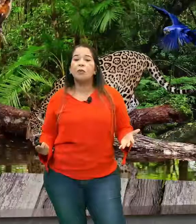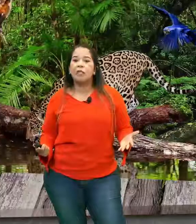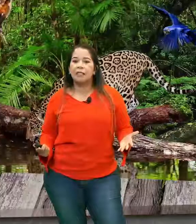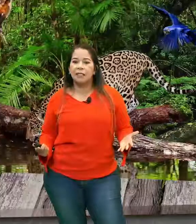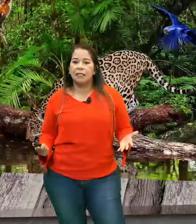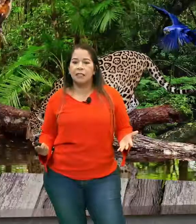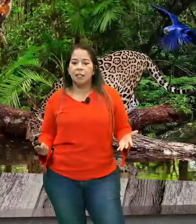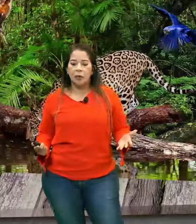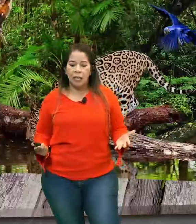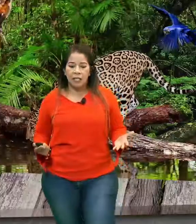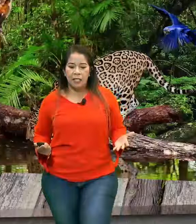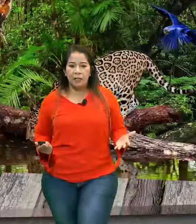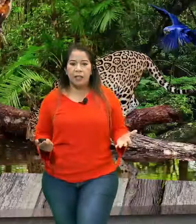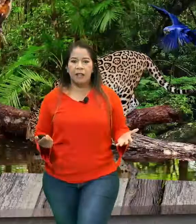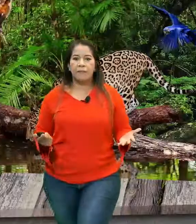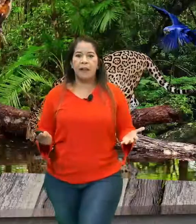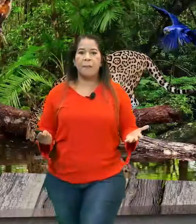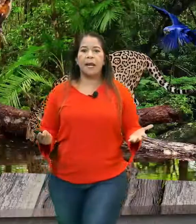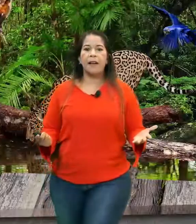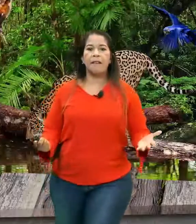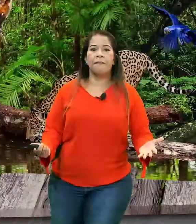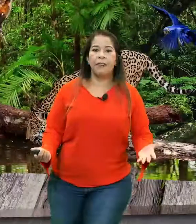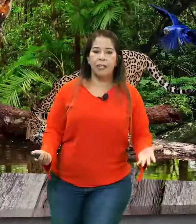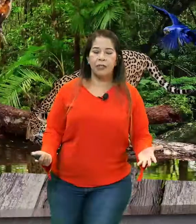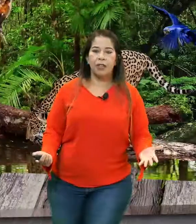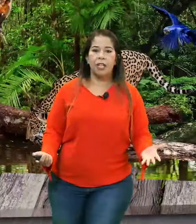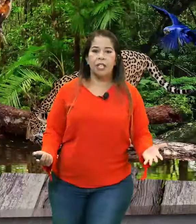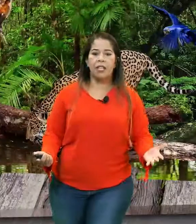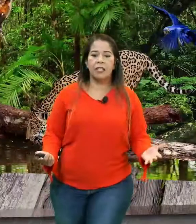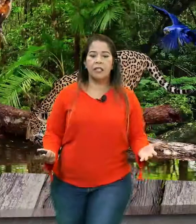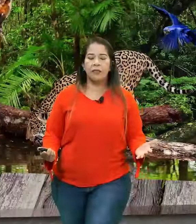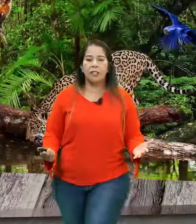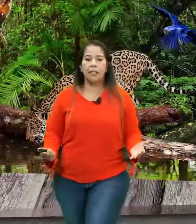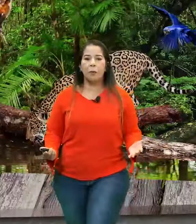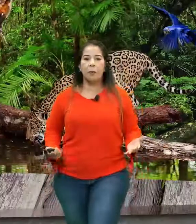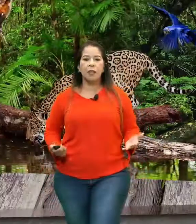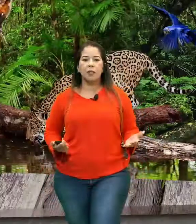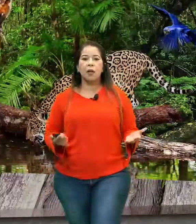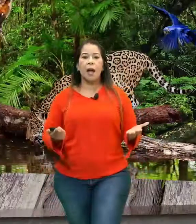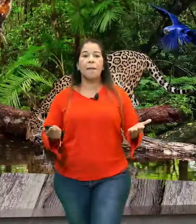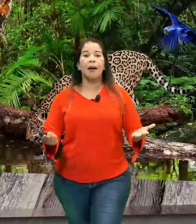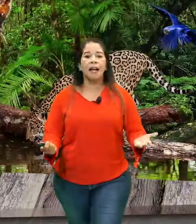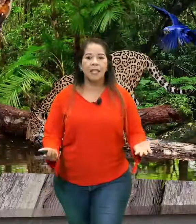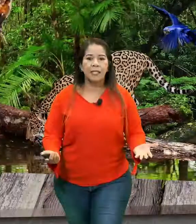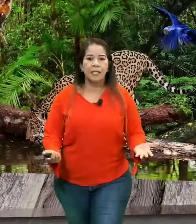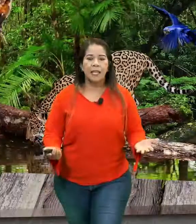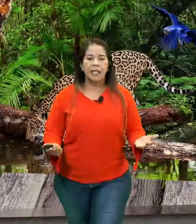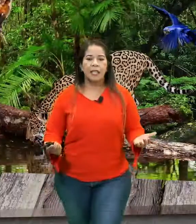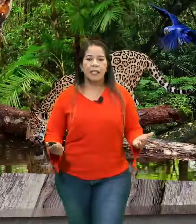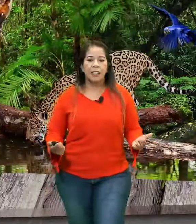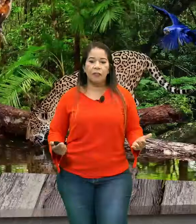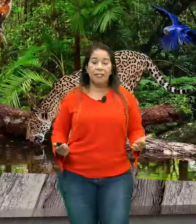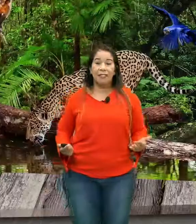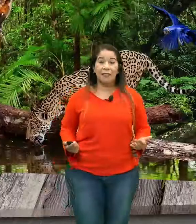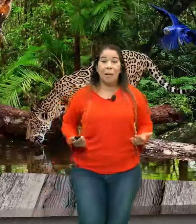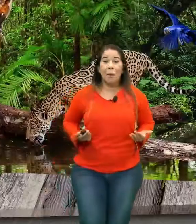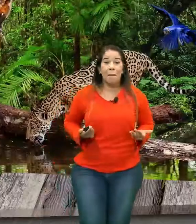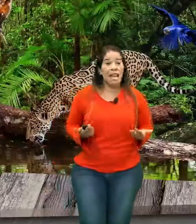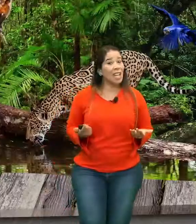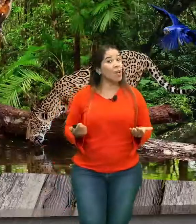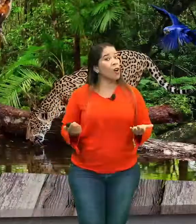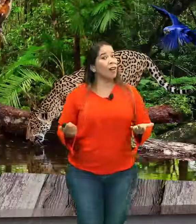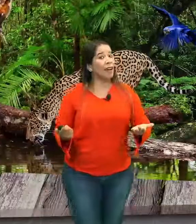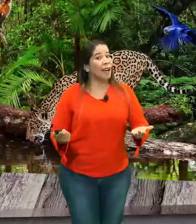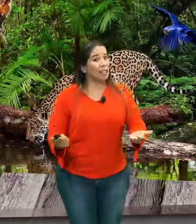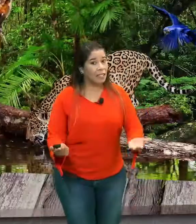teve essas mudanças. Então, quer dizer que você vai para frente. Quer dizer que você dá um passo a mais. Quer dizer que você dá